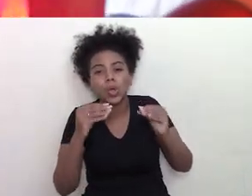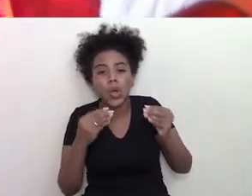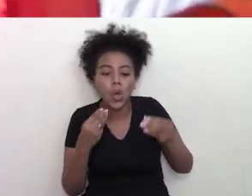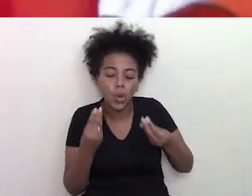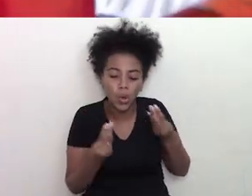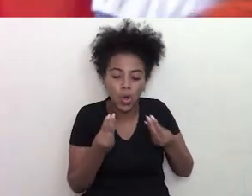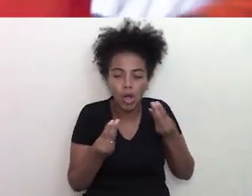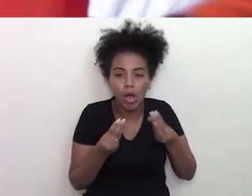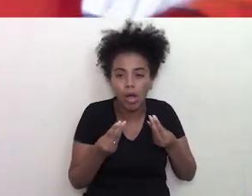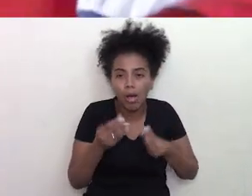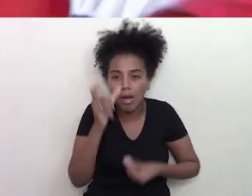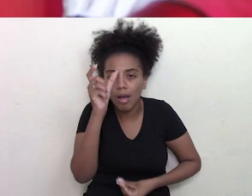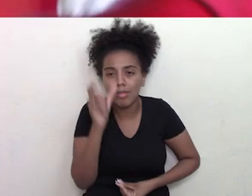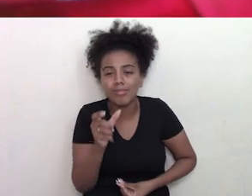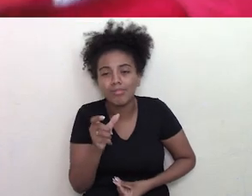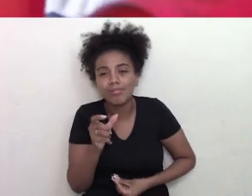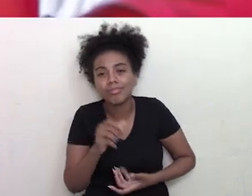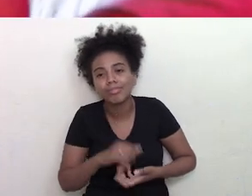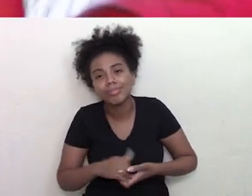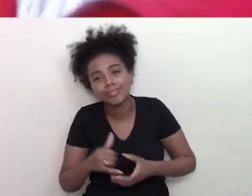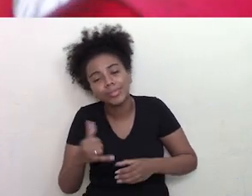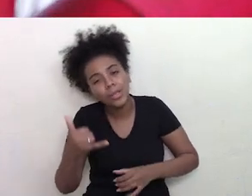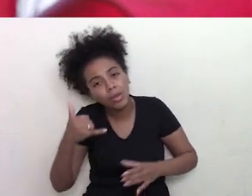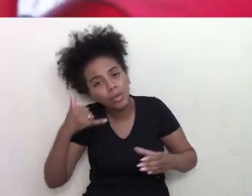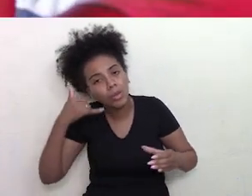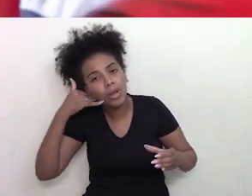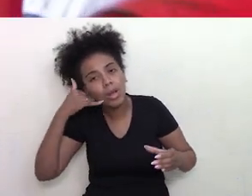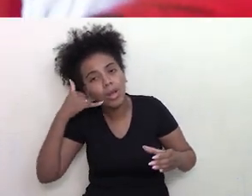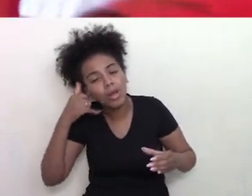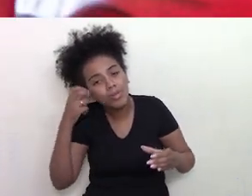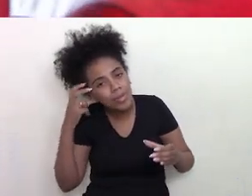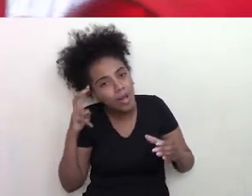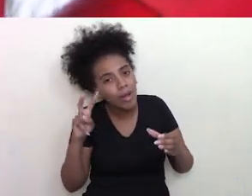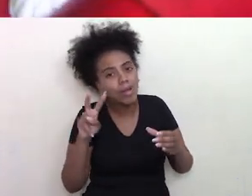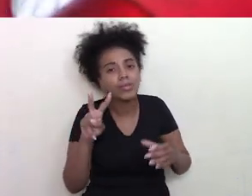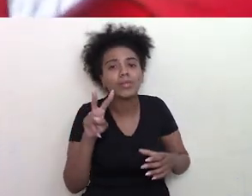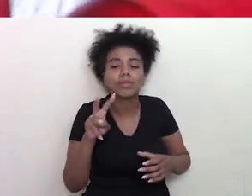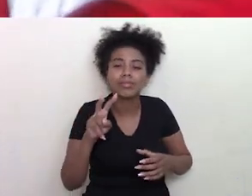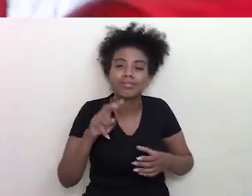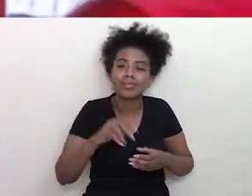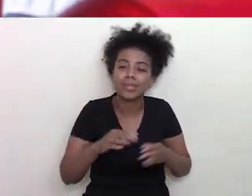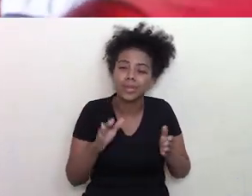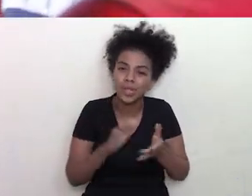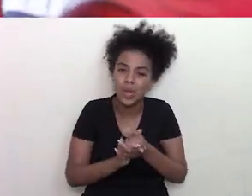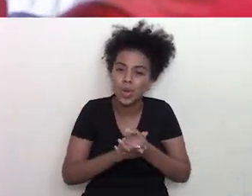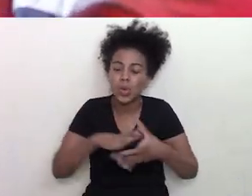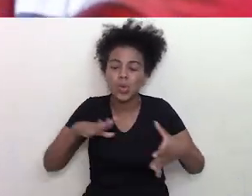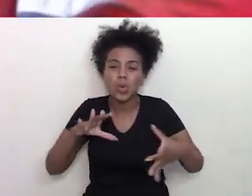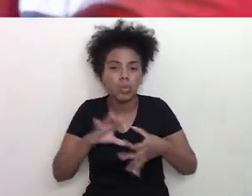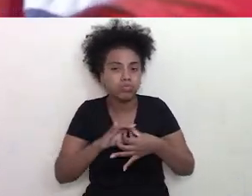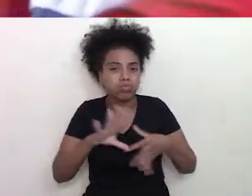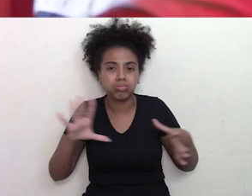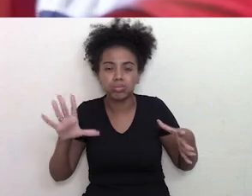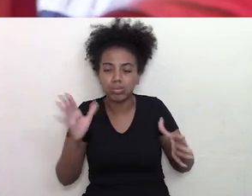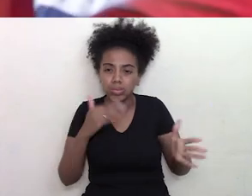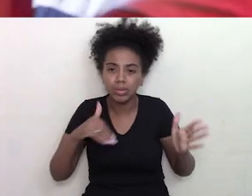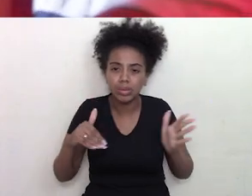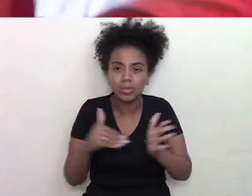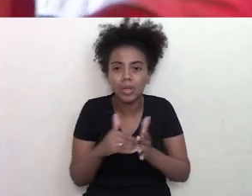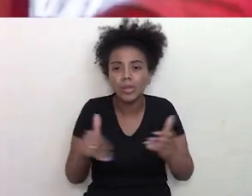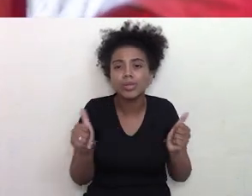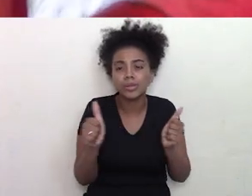me liga, querendo viver. E olha pra estar com você, preciso te dizer. Só você, só